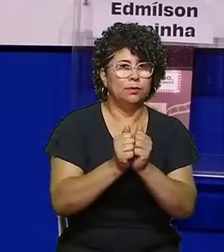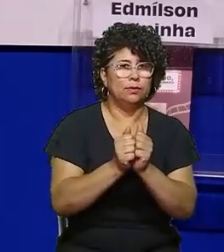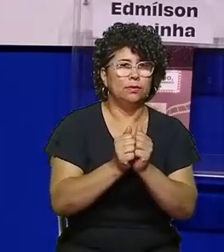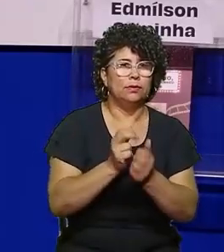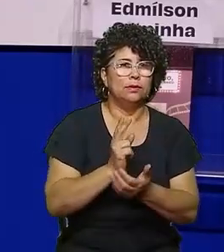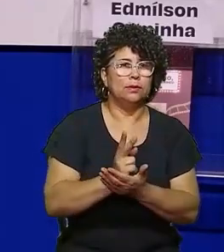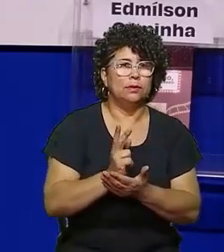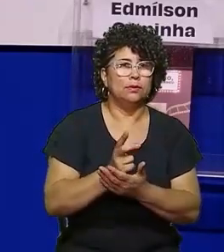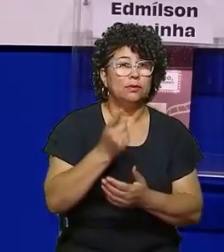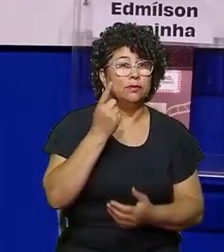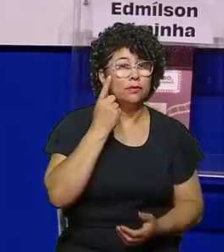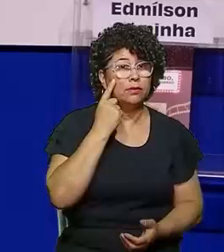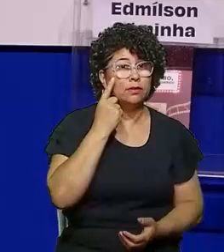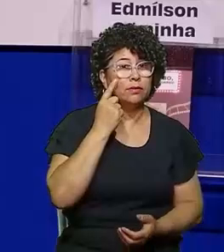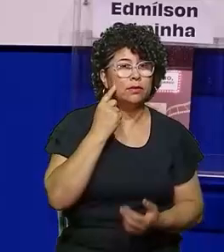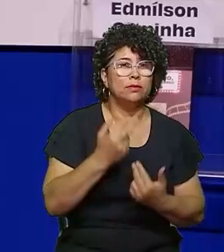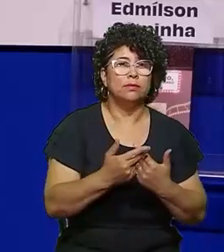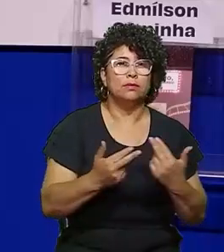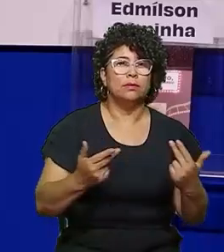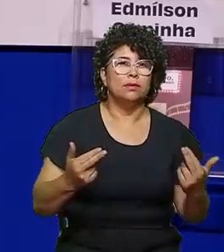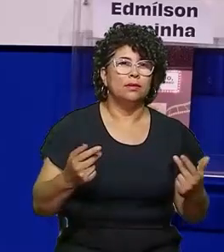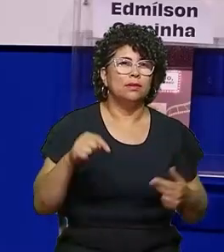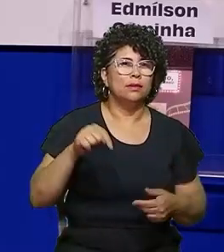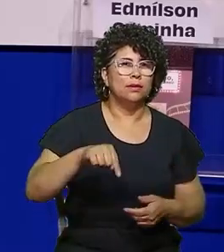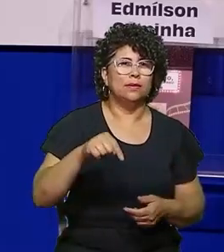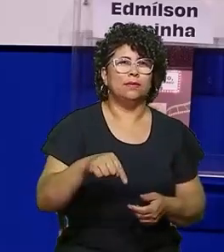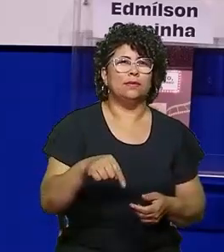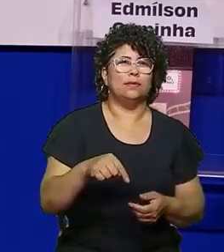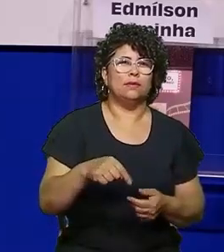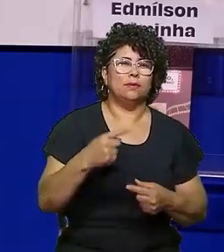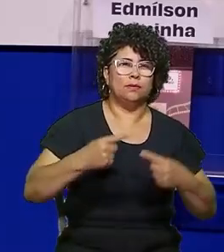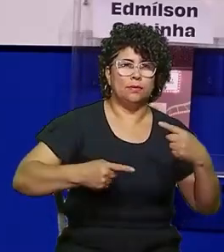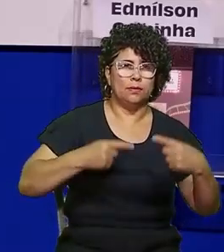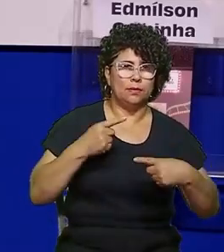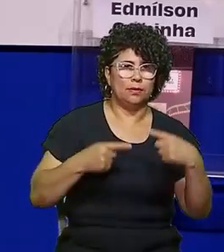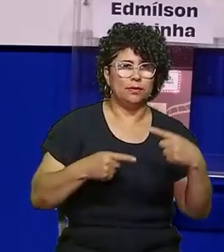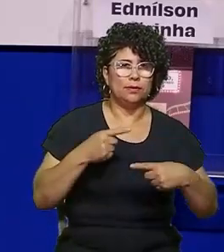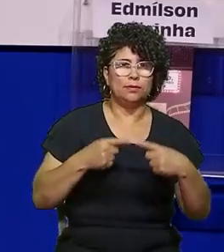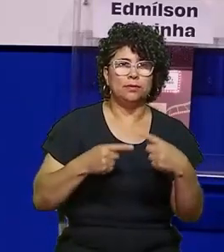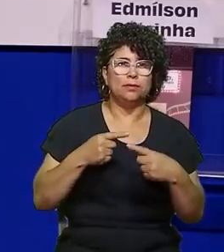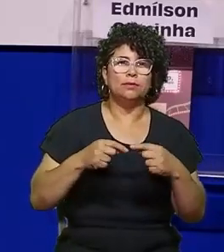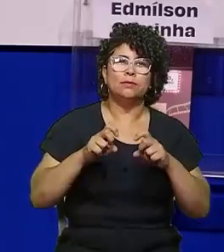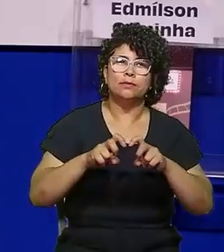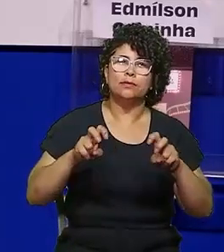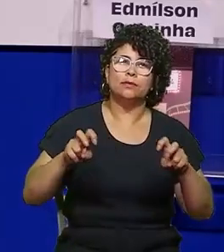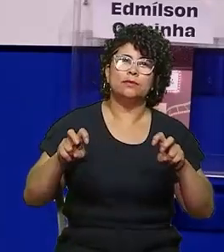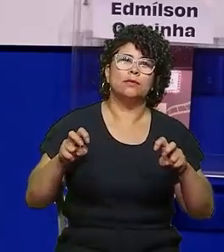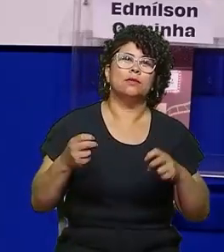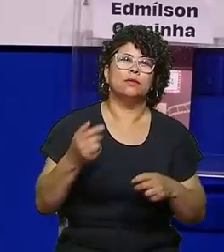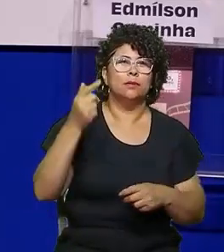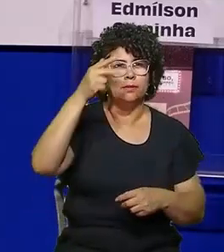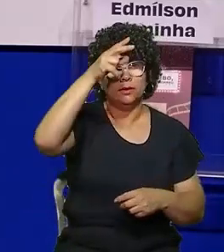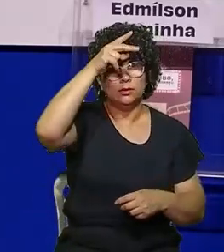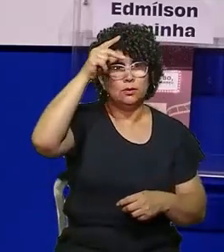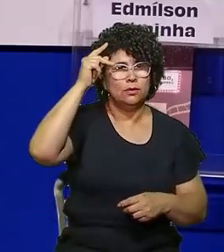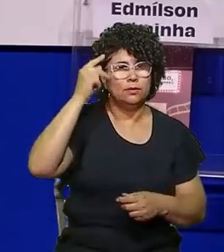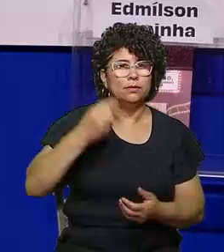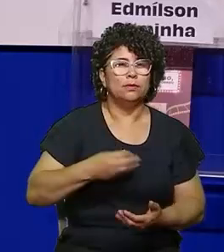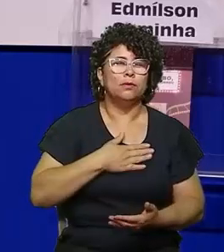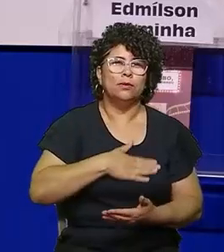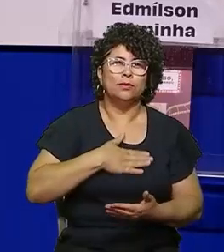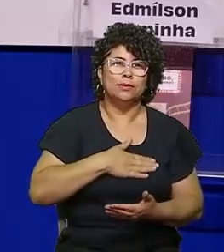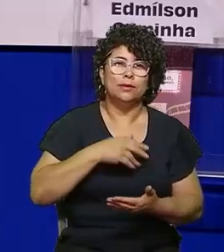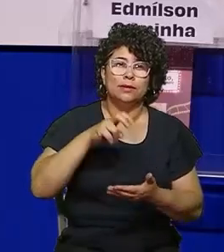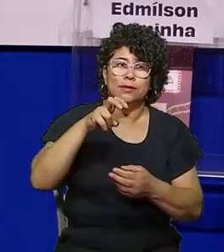também nas diversas mesas anteriores a esta, as pessoas queridas, os escritores, escritoras, lendo